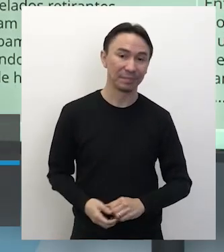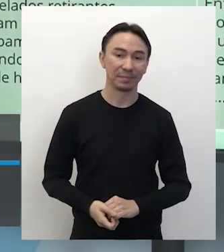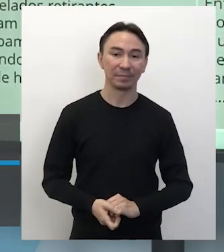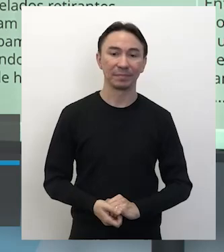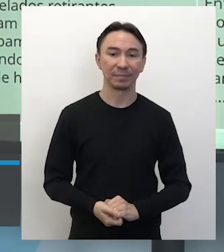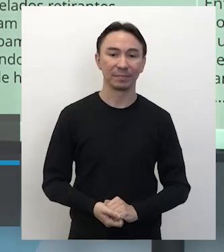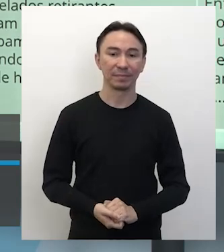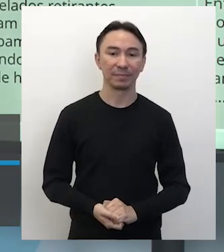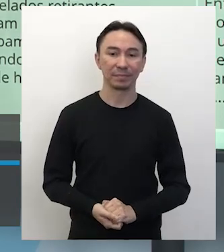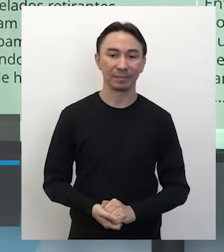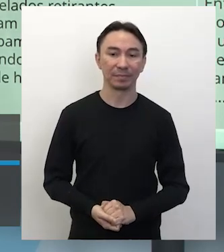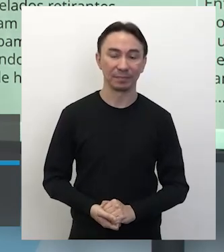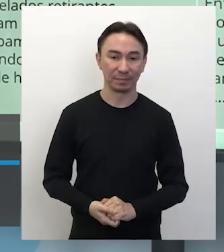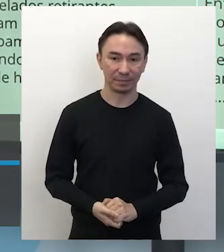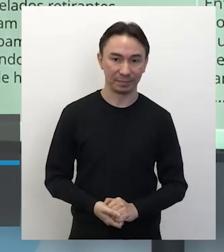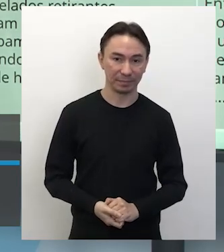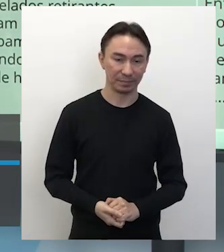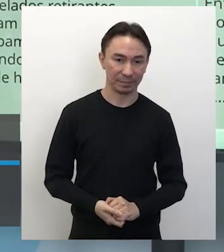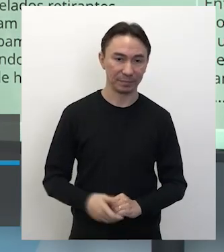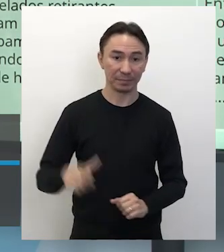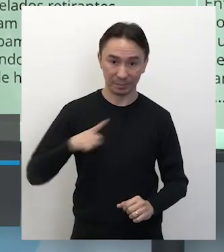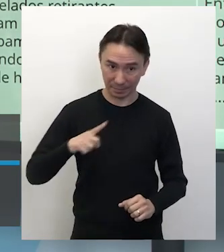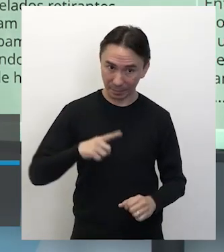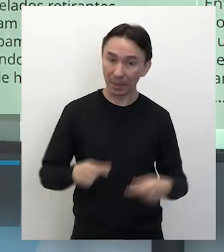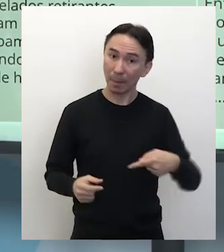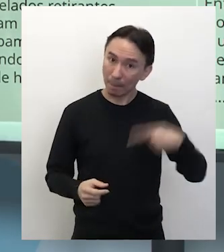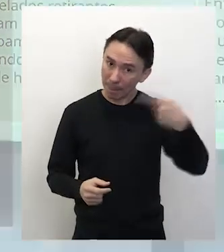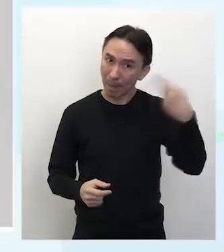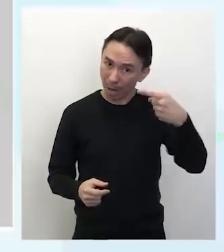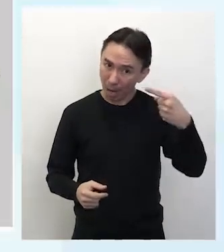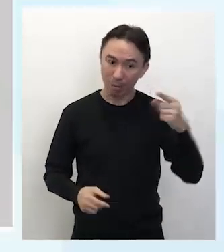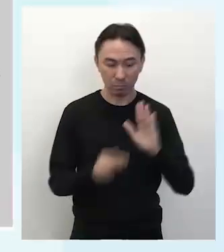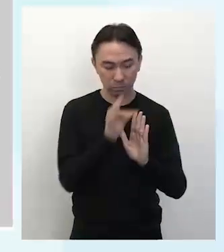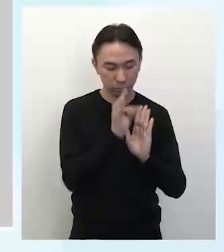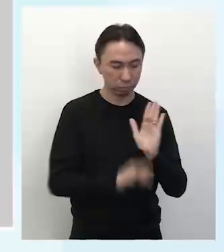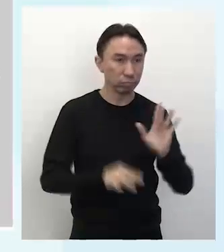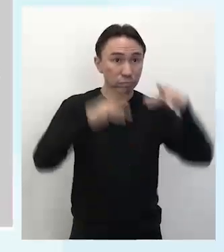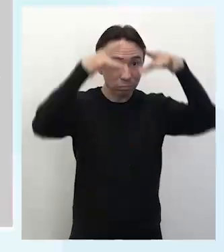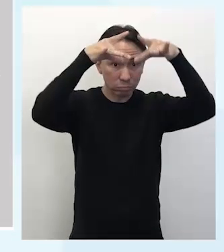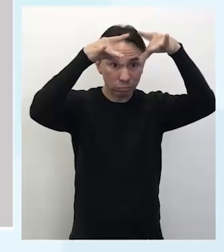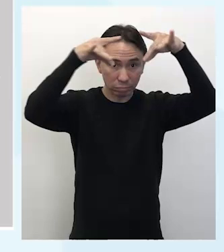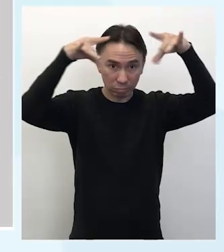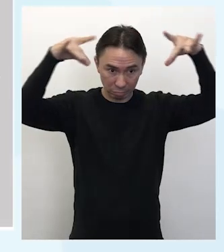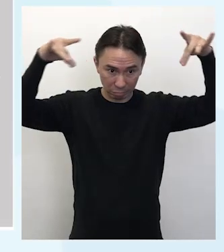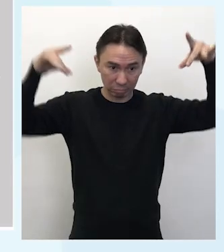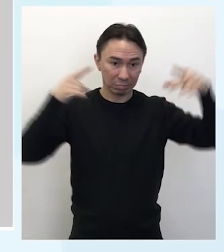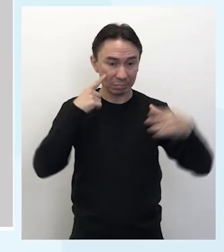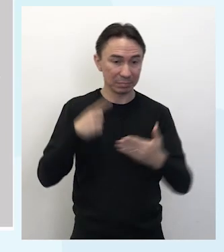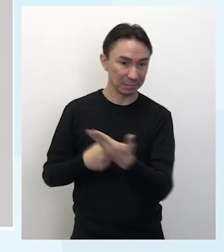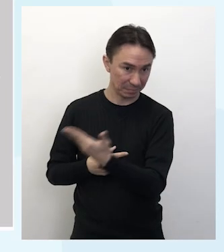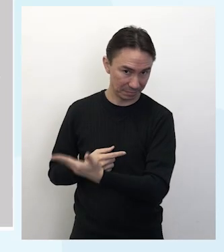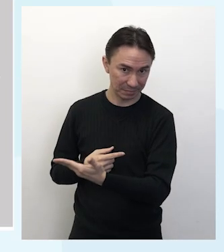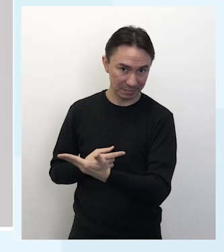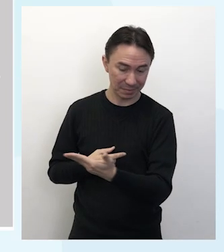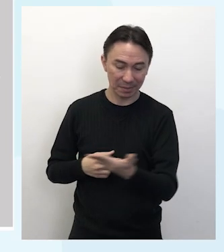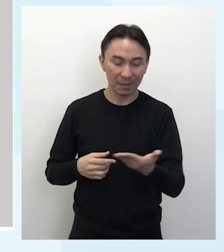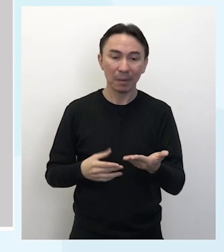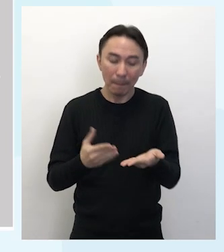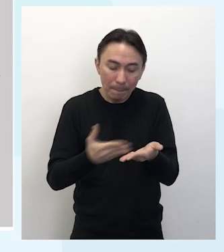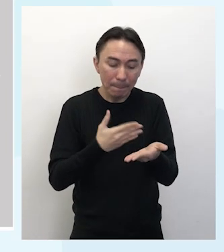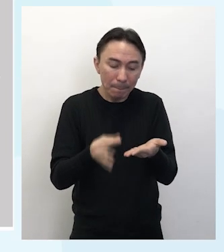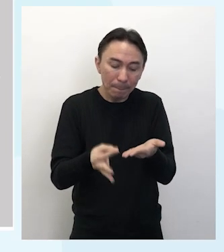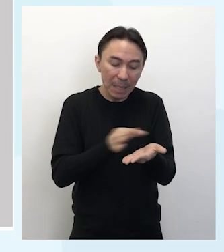Ó, aqui nós temos o primeiro cordel, que está na apostila, na página 51 da apostila. Nós temos ele